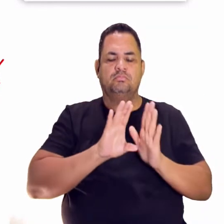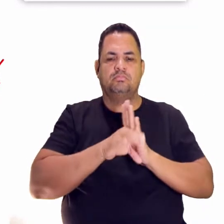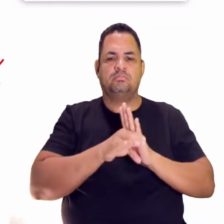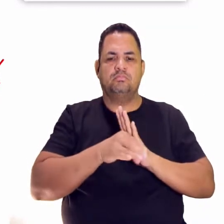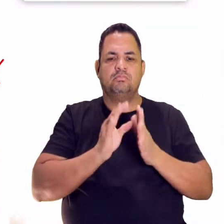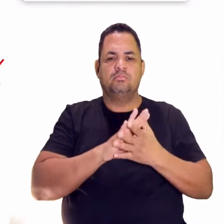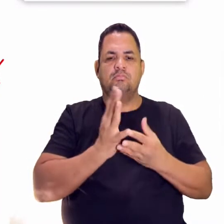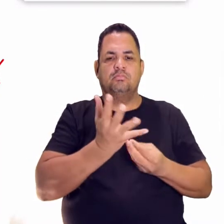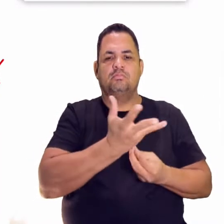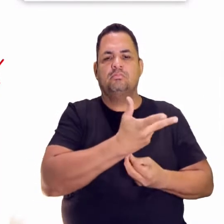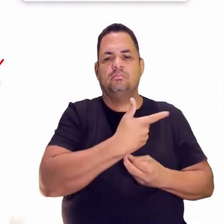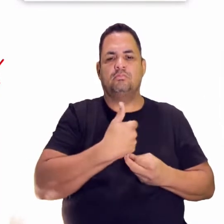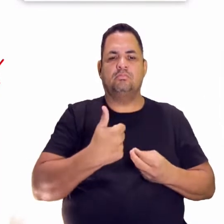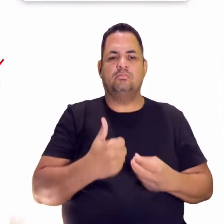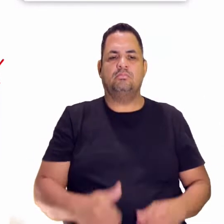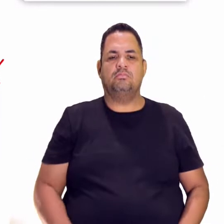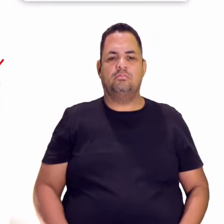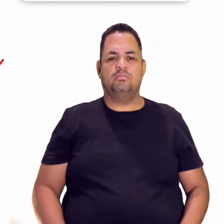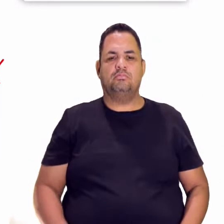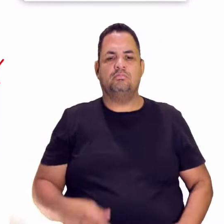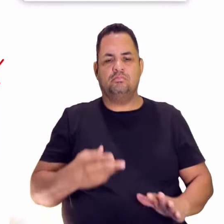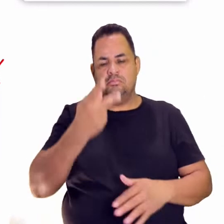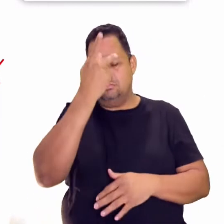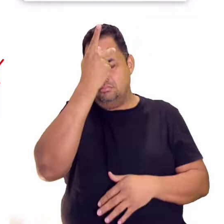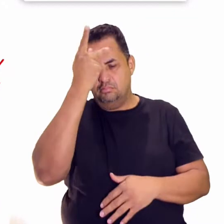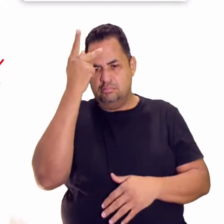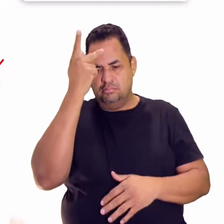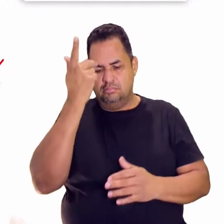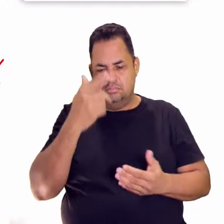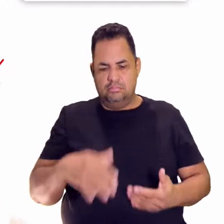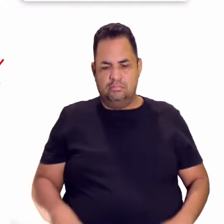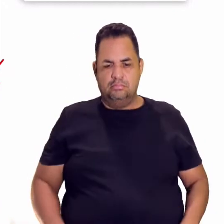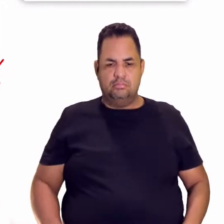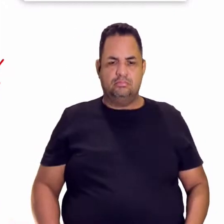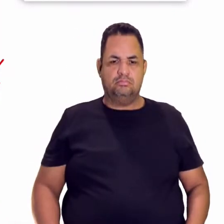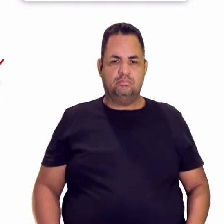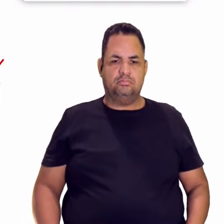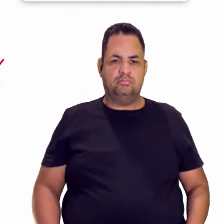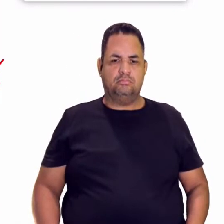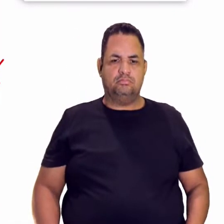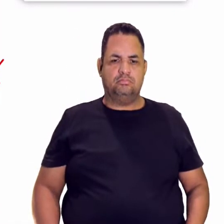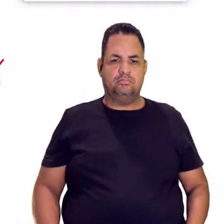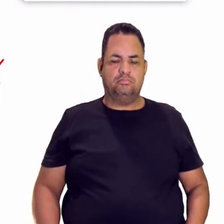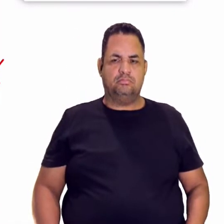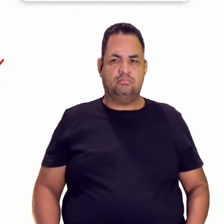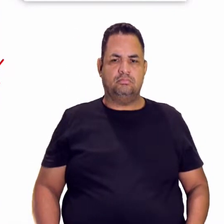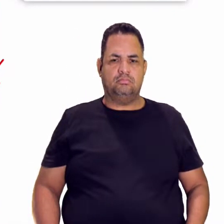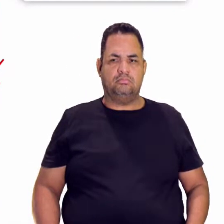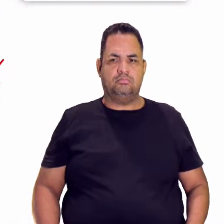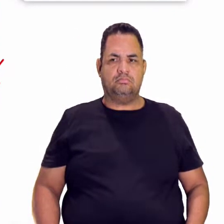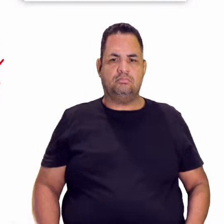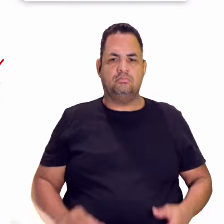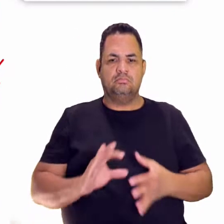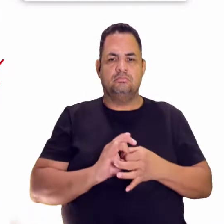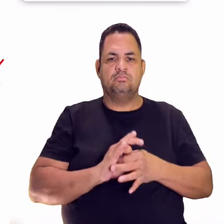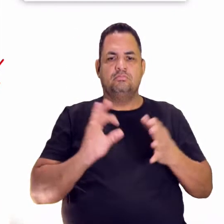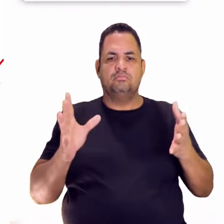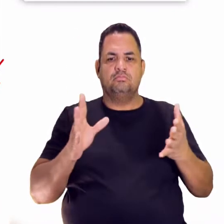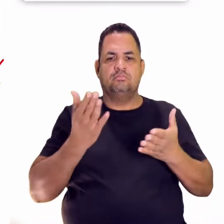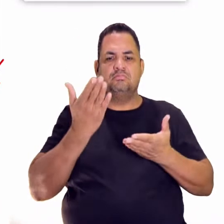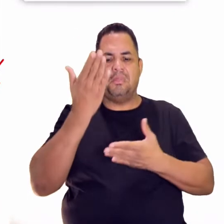conceituado como arte. E aí as pessoas passaram a exercer um